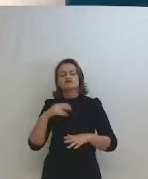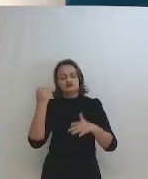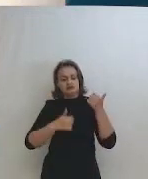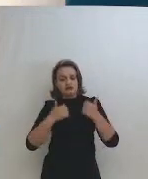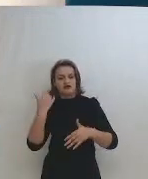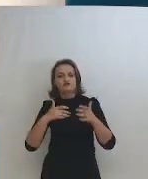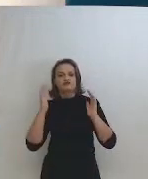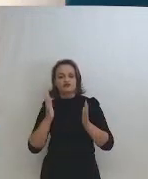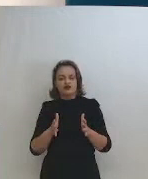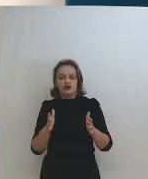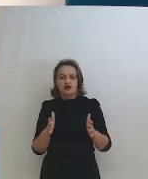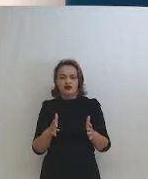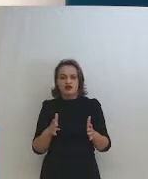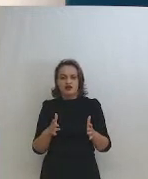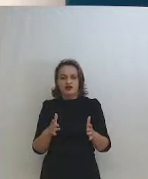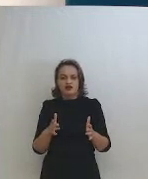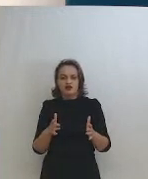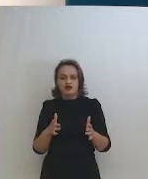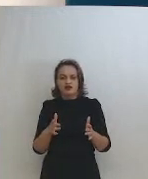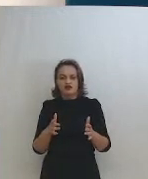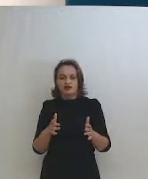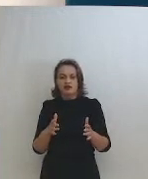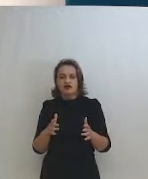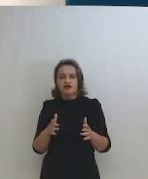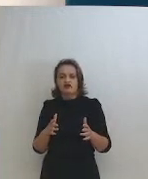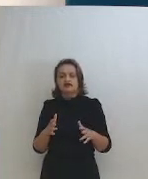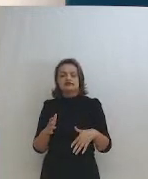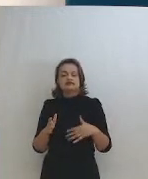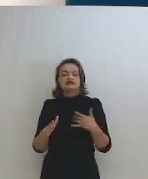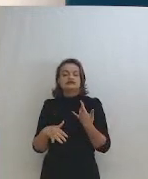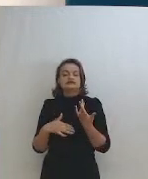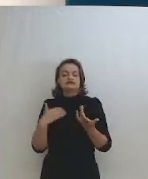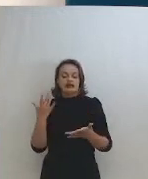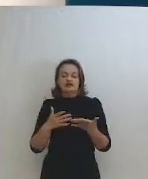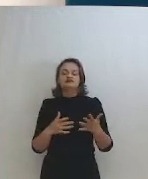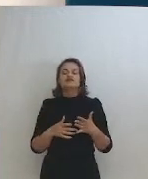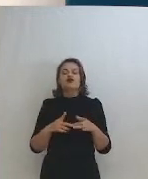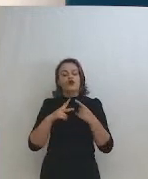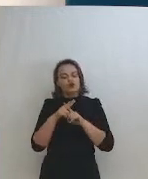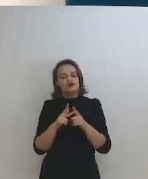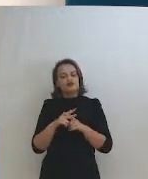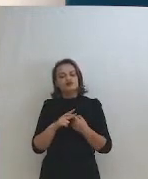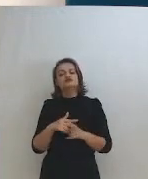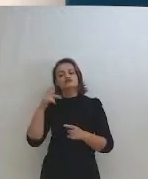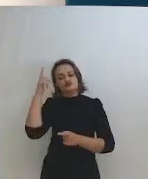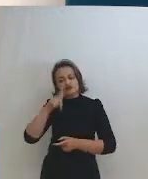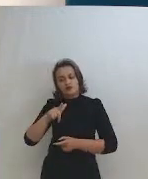pronúncia, e depois ainda ratificada já em